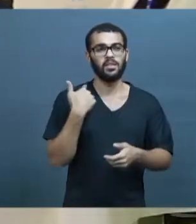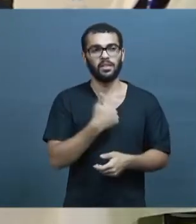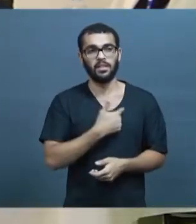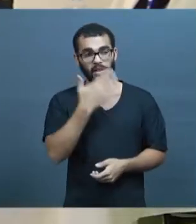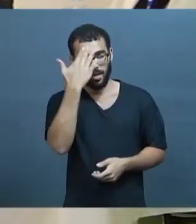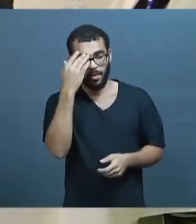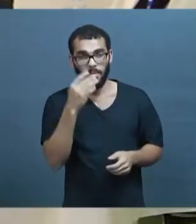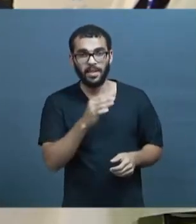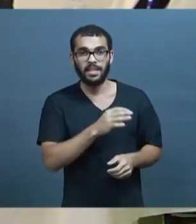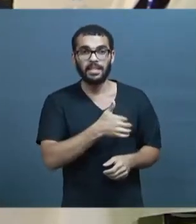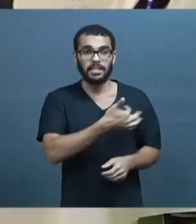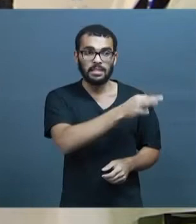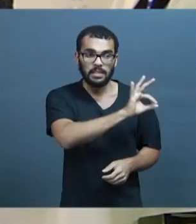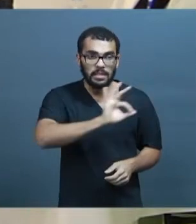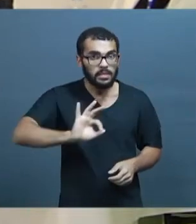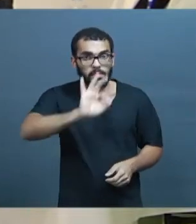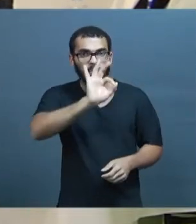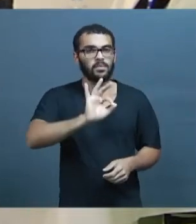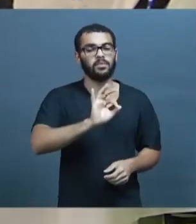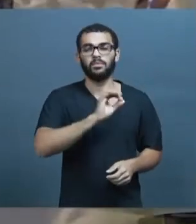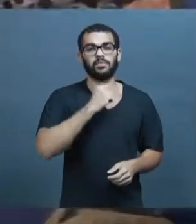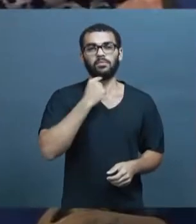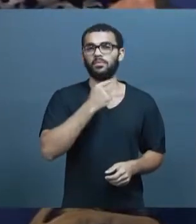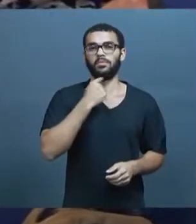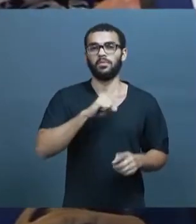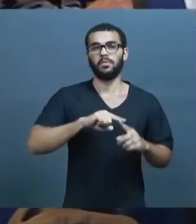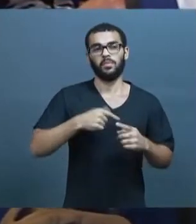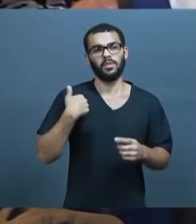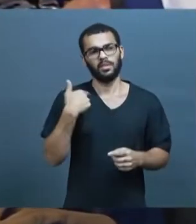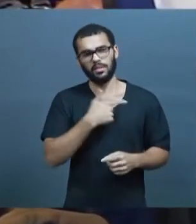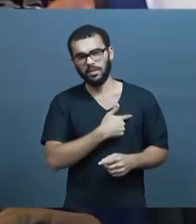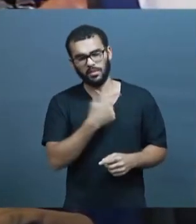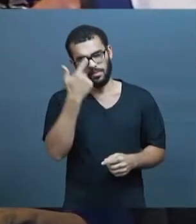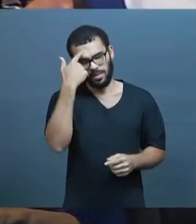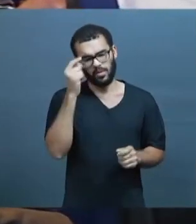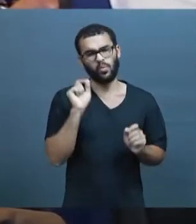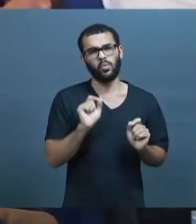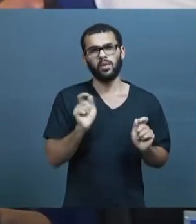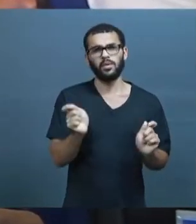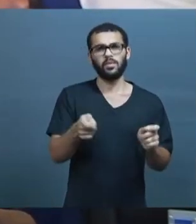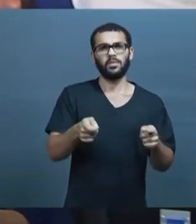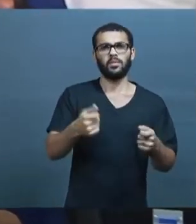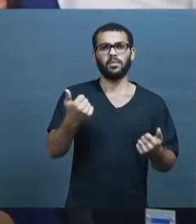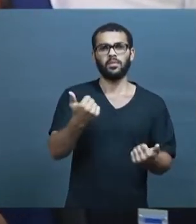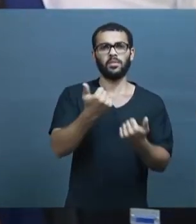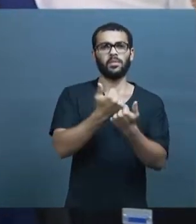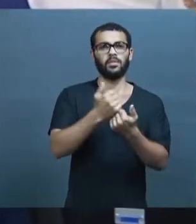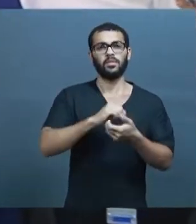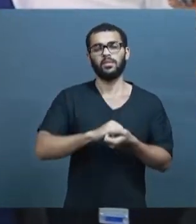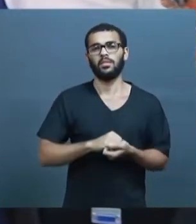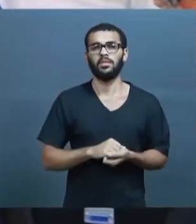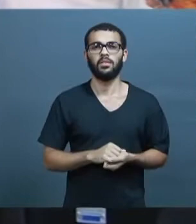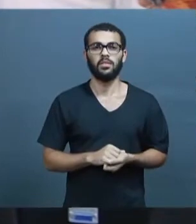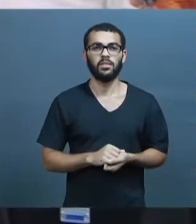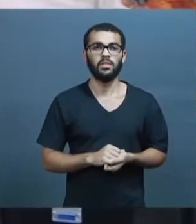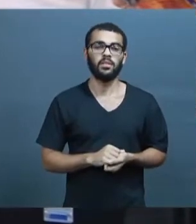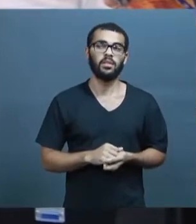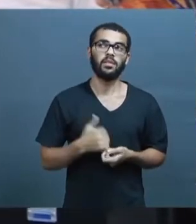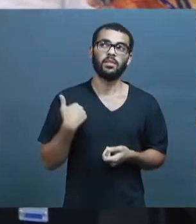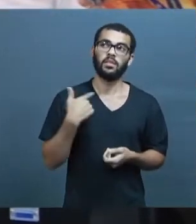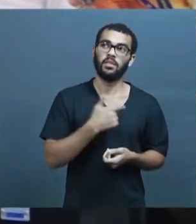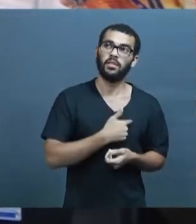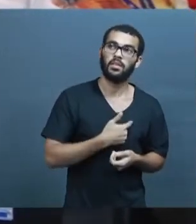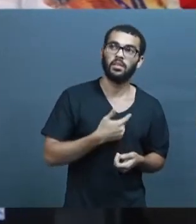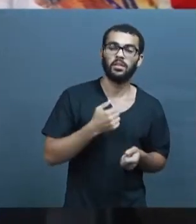substituir completamente, mas na medida do possível nós buscamos sim na universidade substituir. E enquanto nós não conseguimos substituir, nós temos